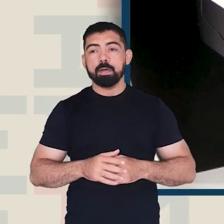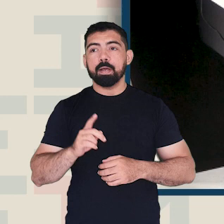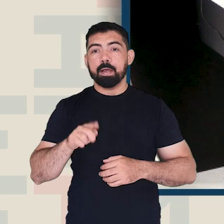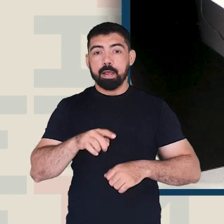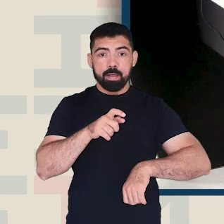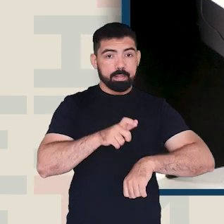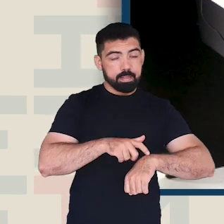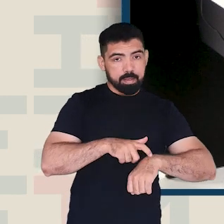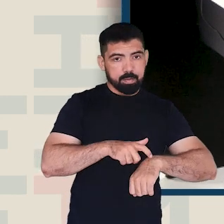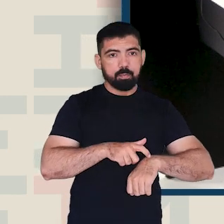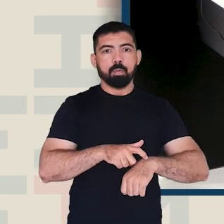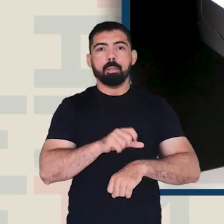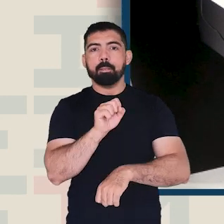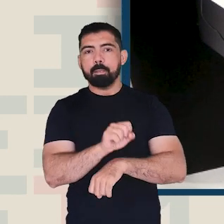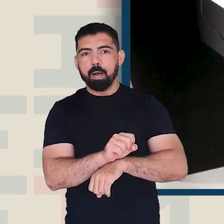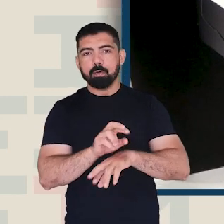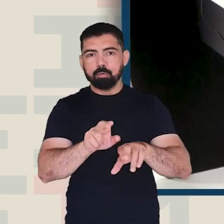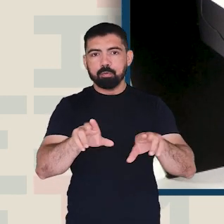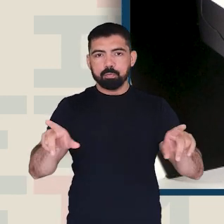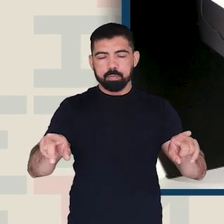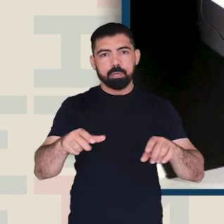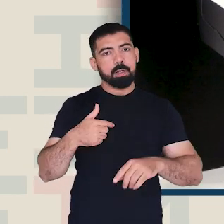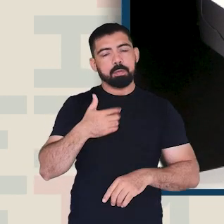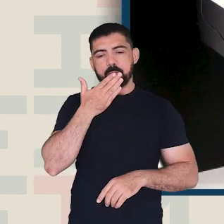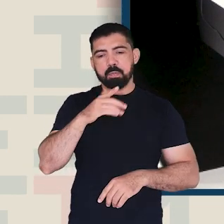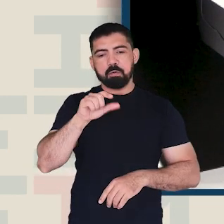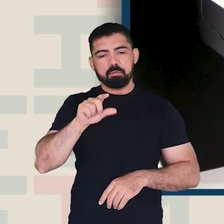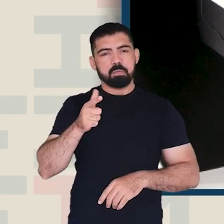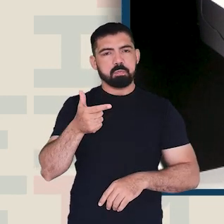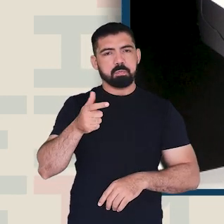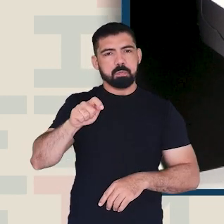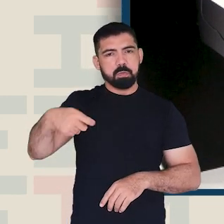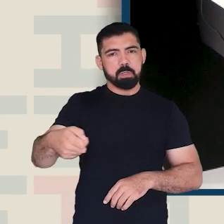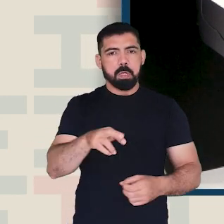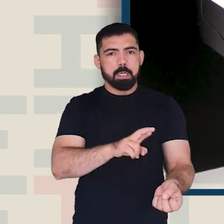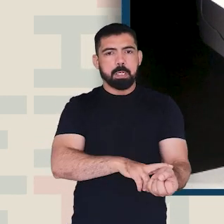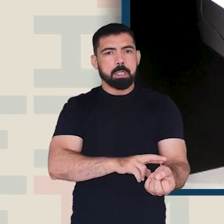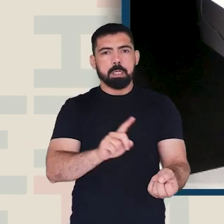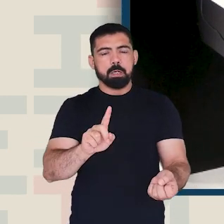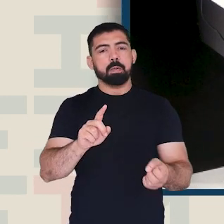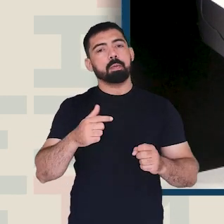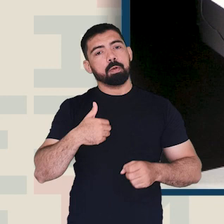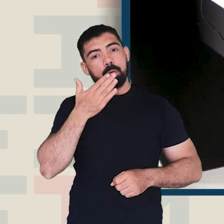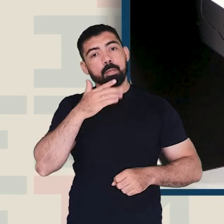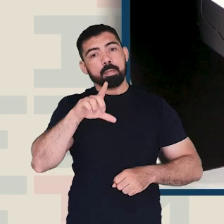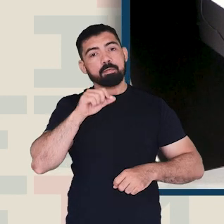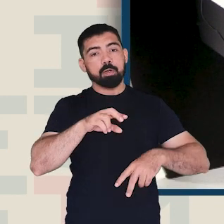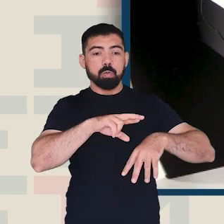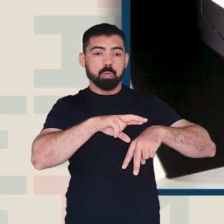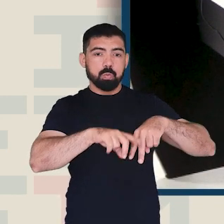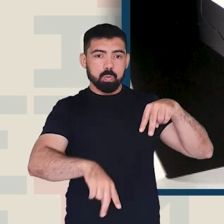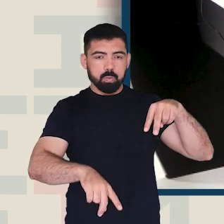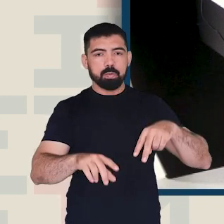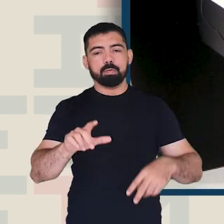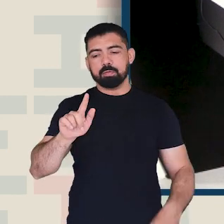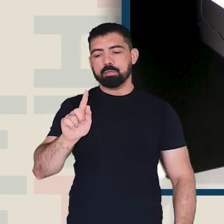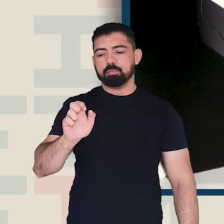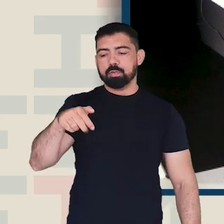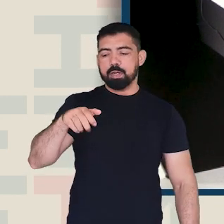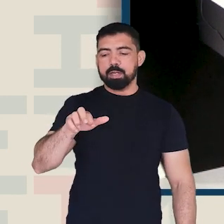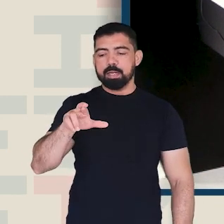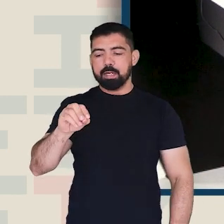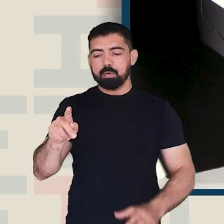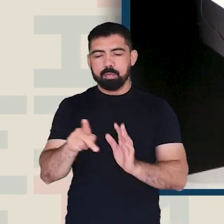de sons e pausas. Eu prefiro não chamar de ritmo, eu prefiro falar de gênero musical. Qual gênero musical é o termo